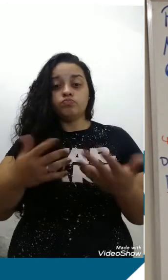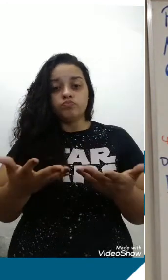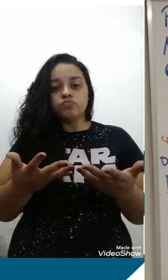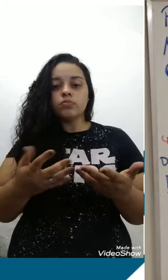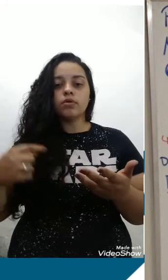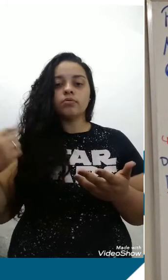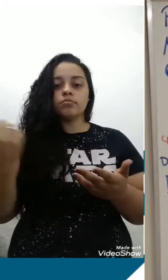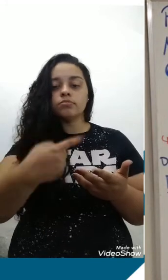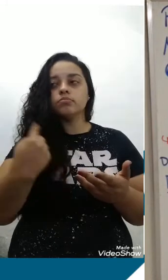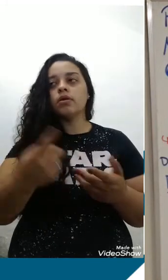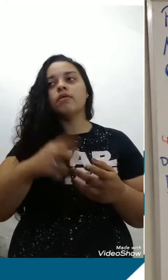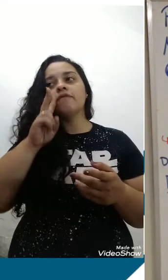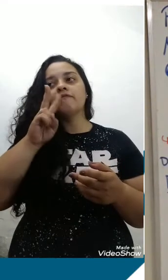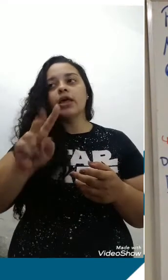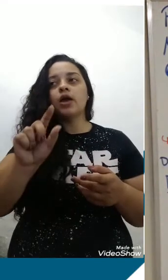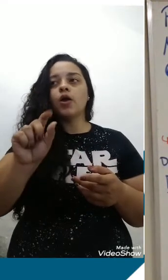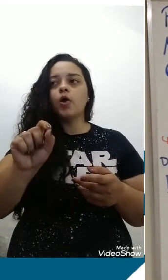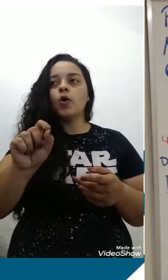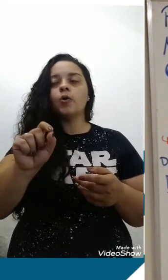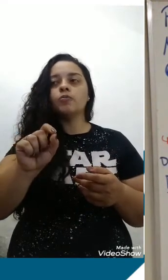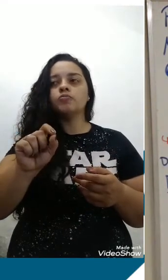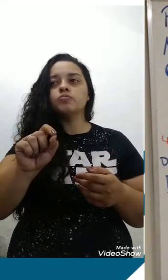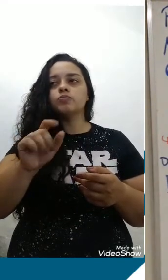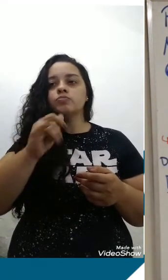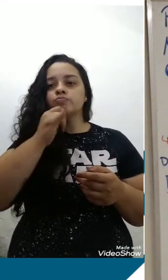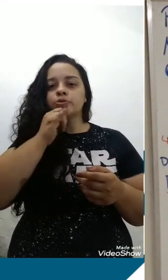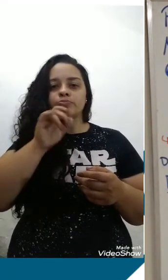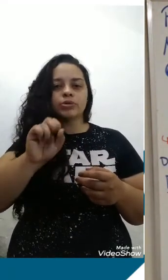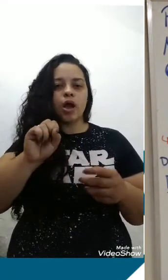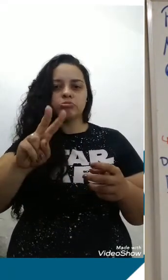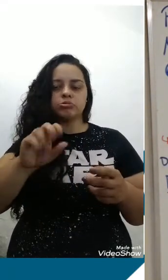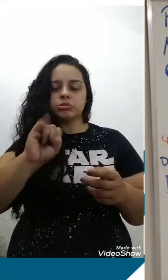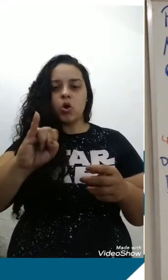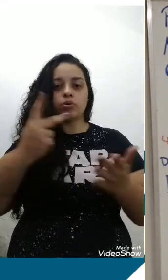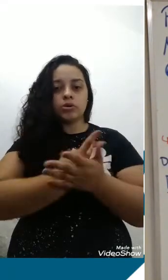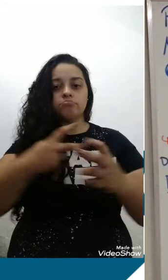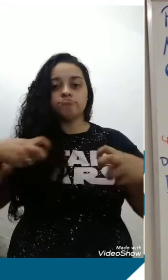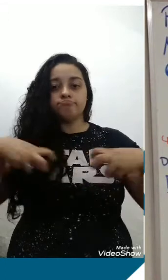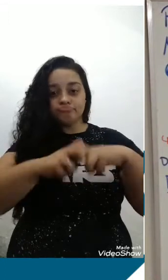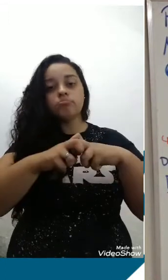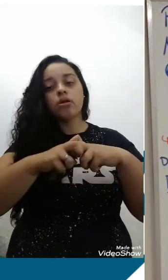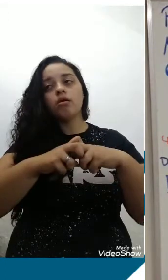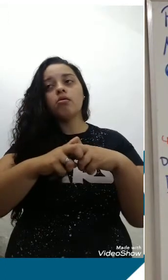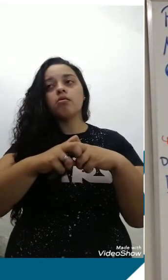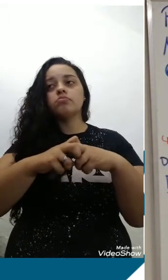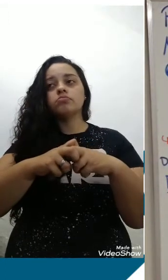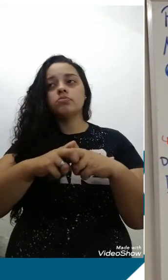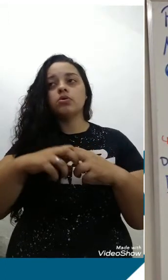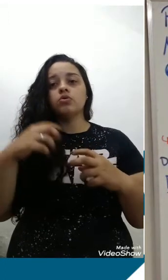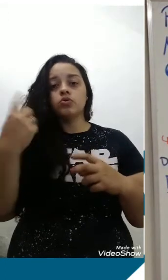final. Assim, quando nós vemos um acidente, nós sabemos